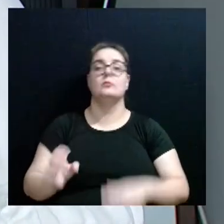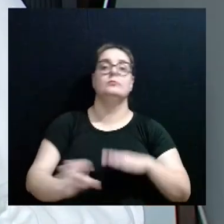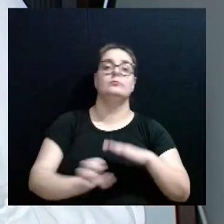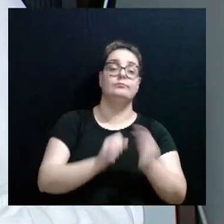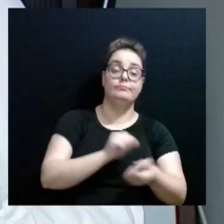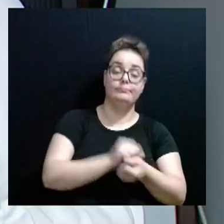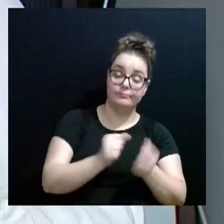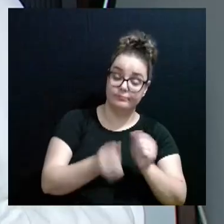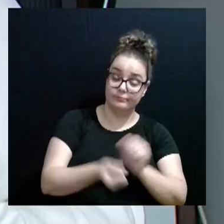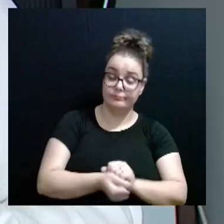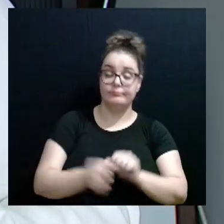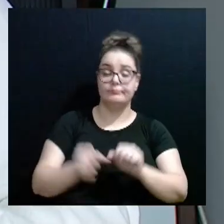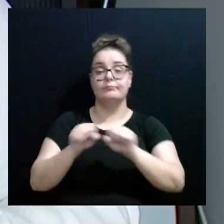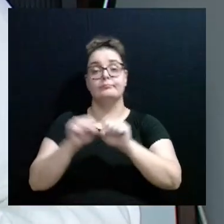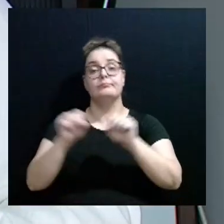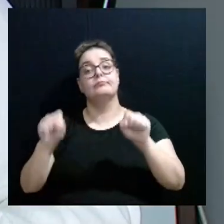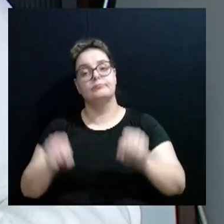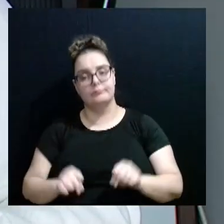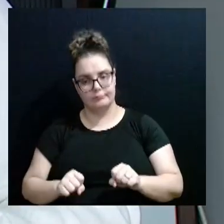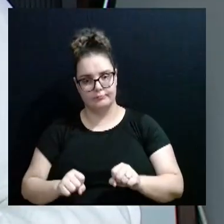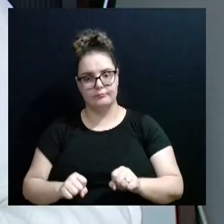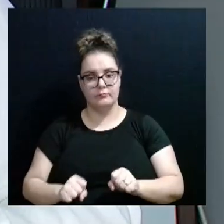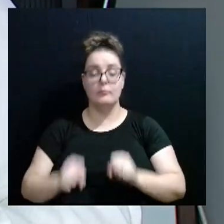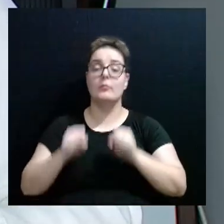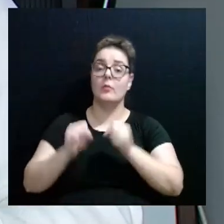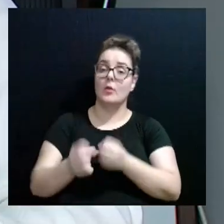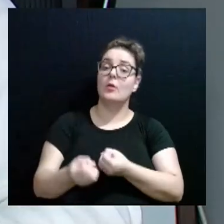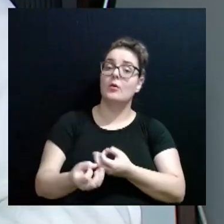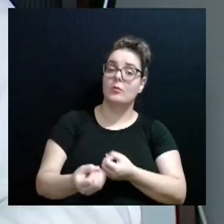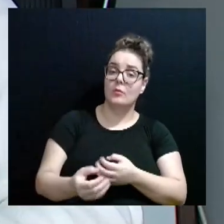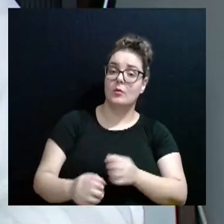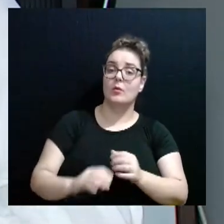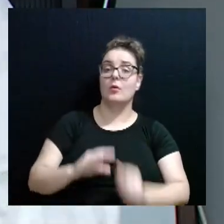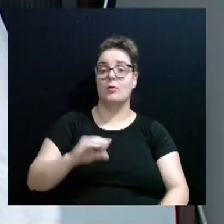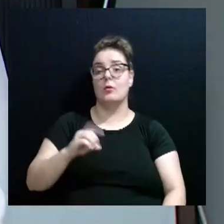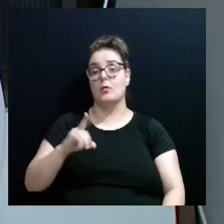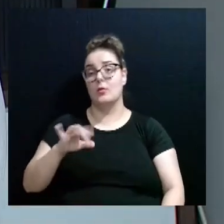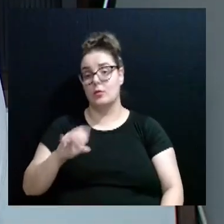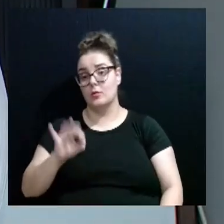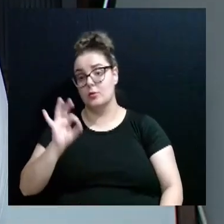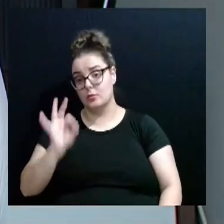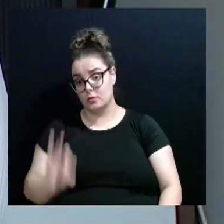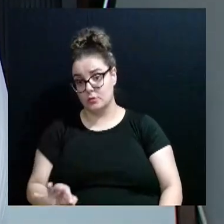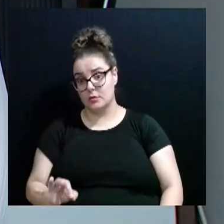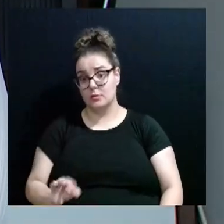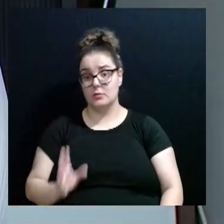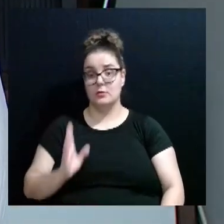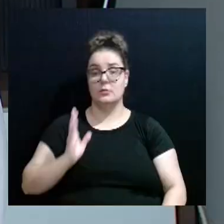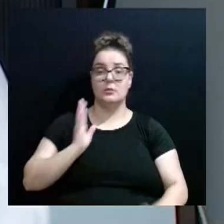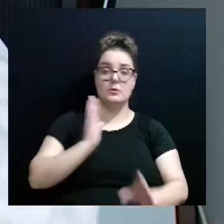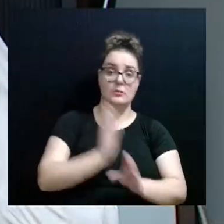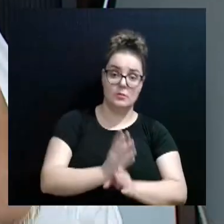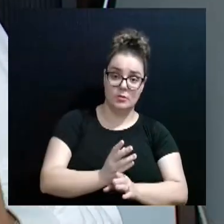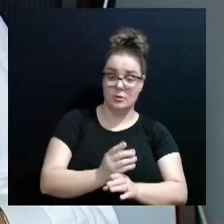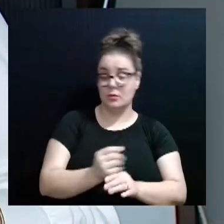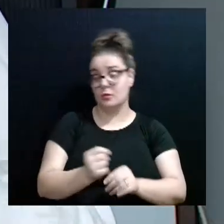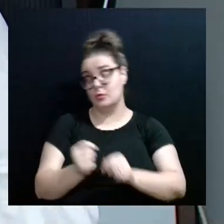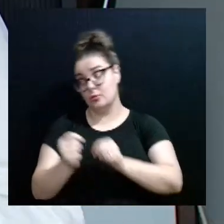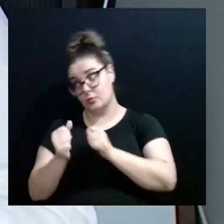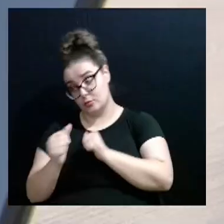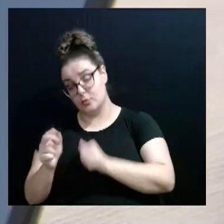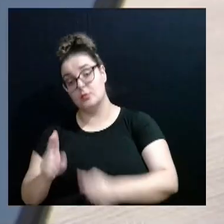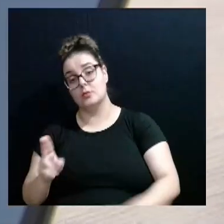sistemas para poder informar esse código corretamente e identificar o benefício que ela usa, né? E o